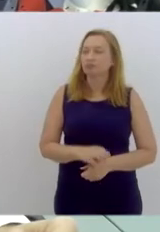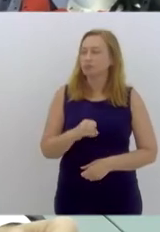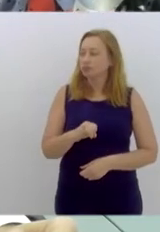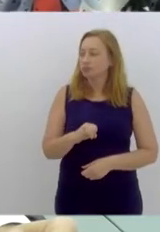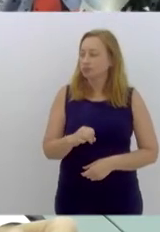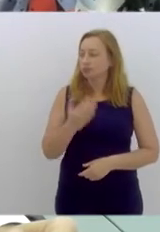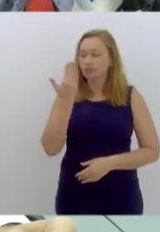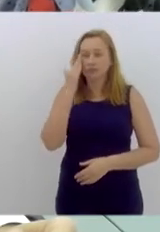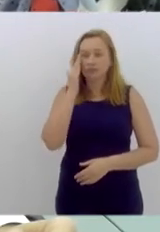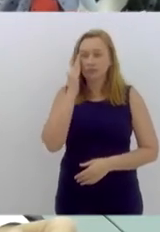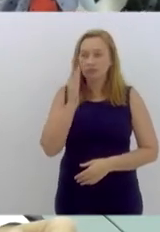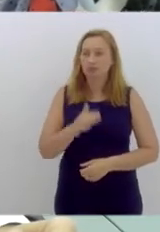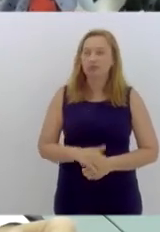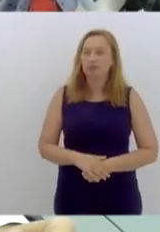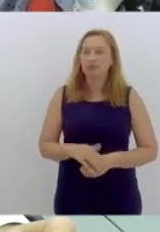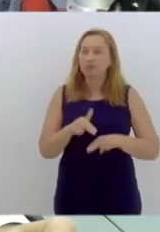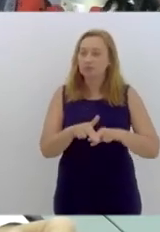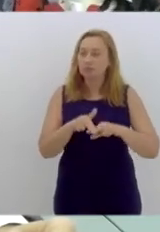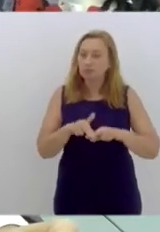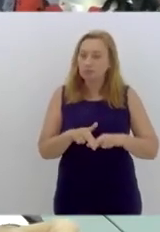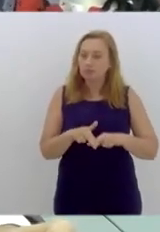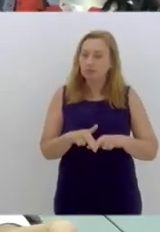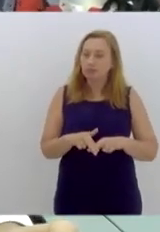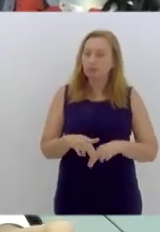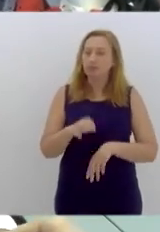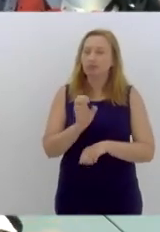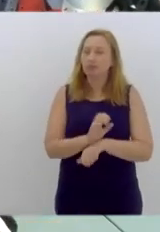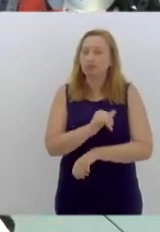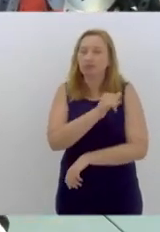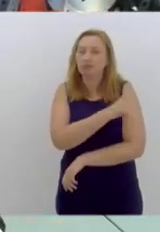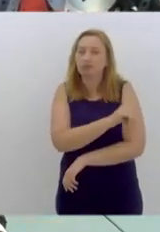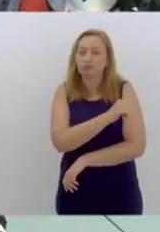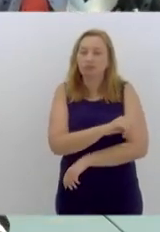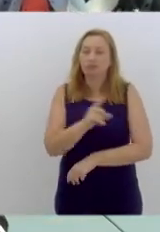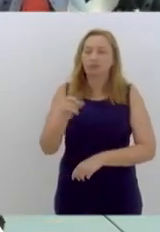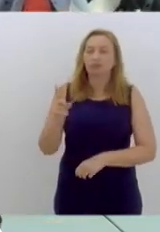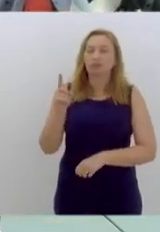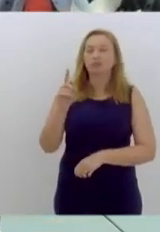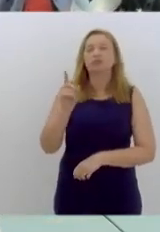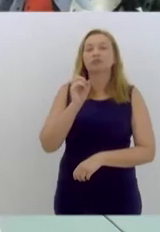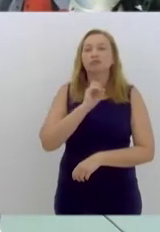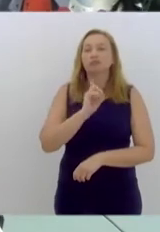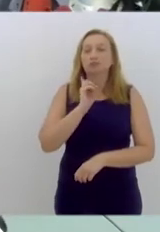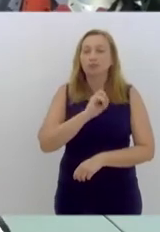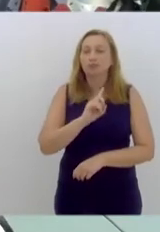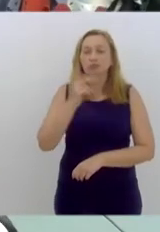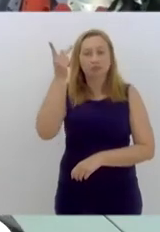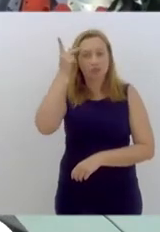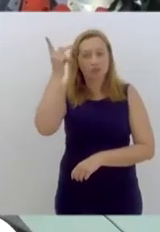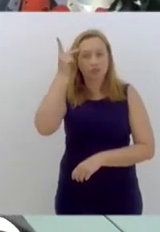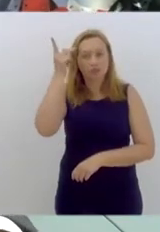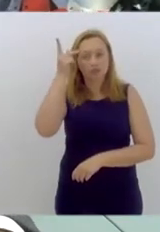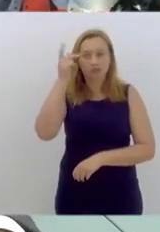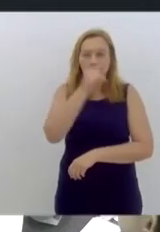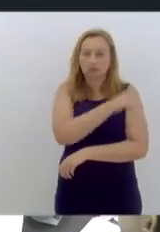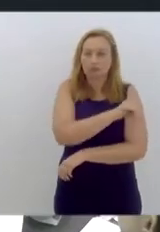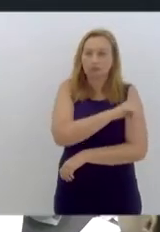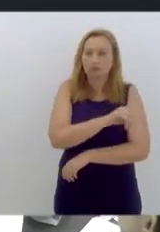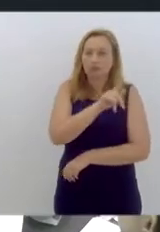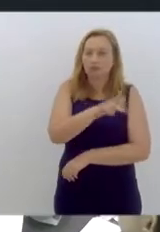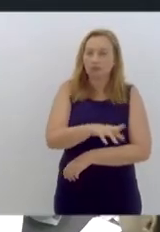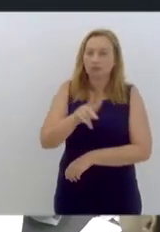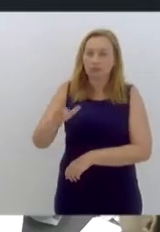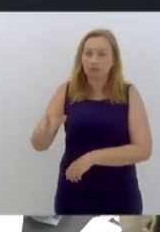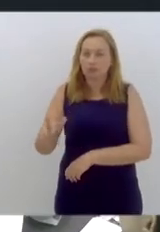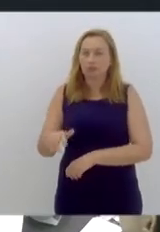formos entender os motivos pelos quais o Estado de São Paulo e de Minas Gerais não aprovaram, são completamente diferentes